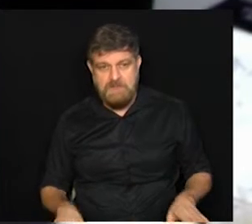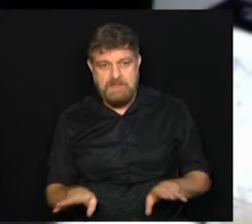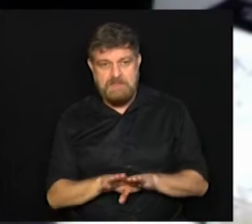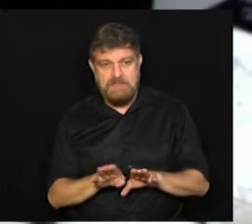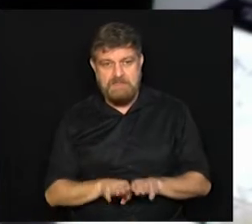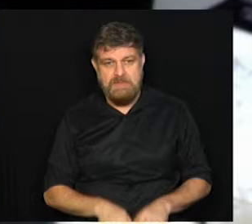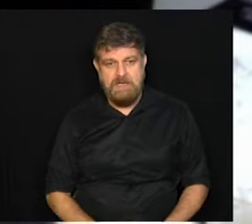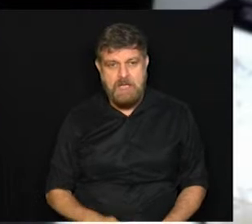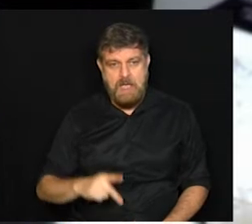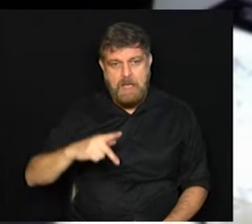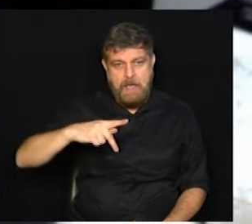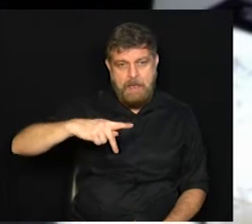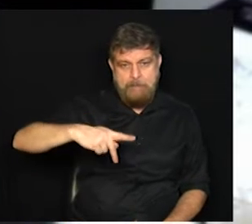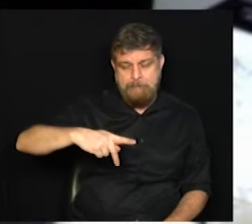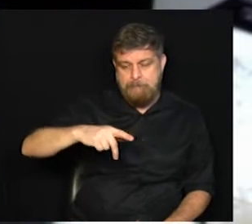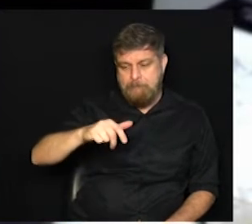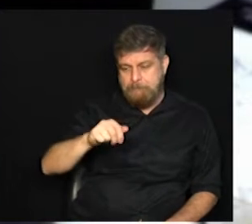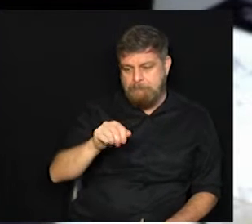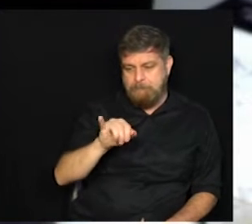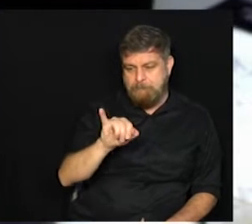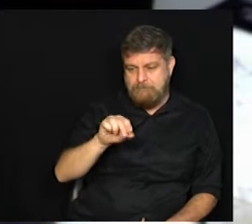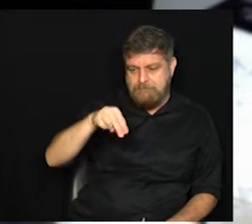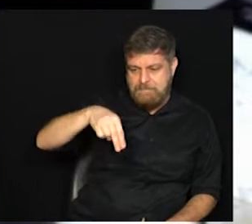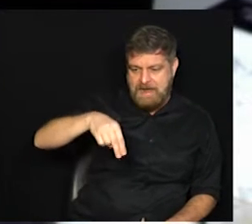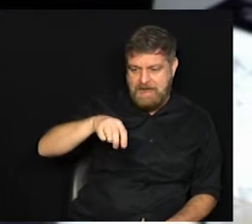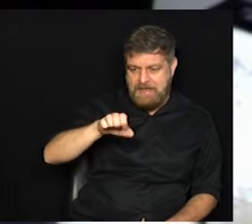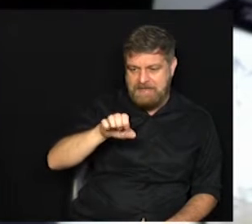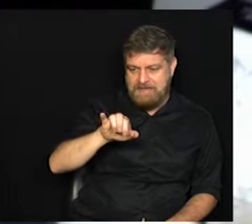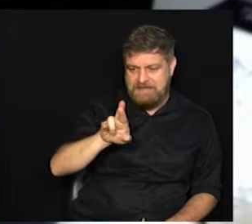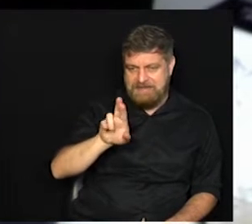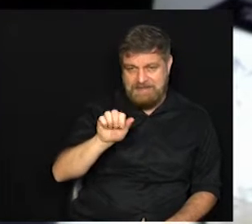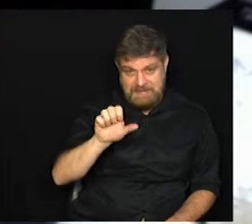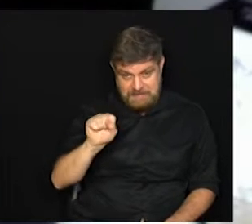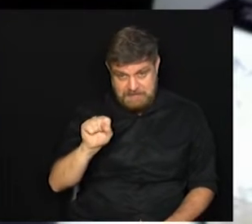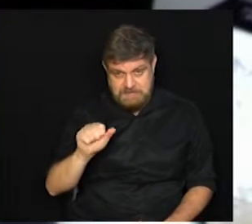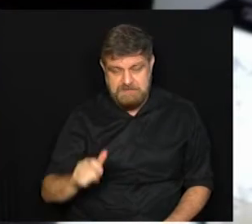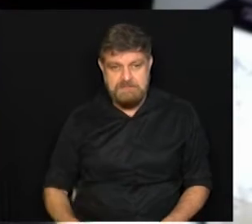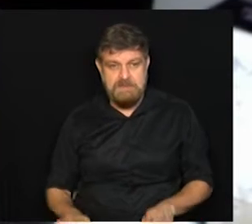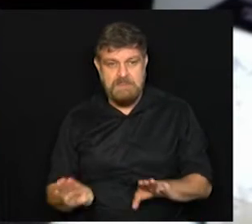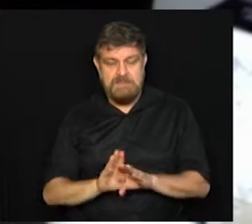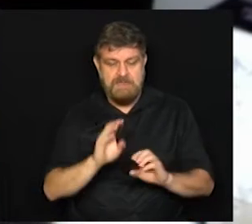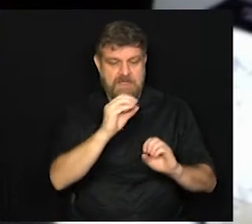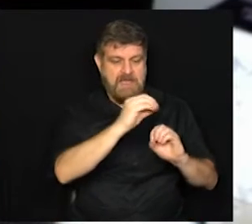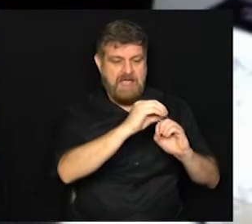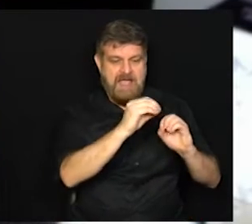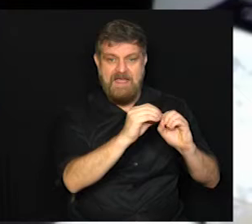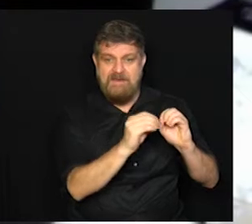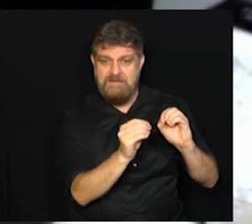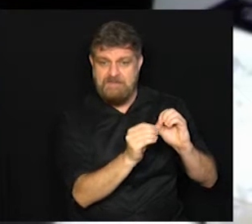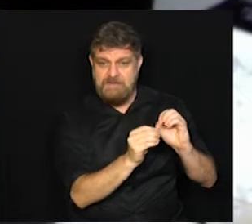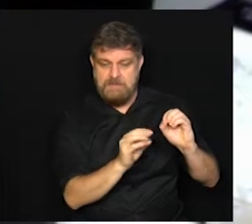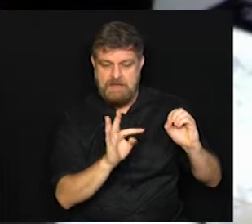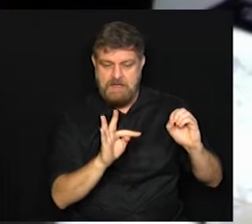Paineiras, Jesuíno Marcondes Machado. Estou falando da FEAC, Nelson Noronha.